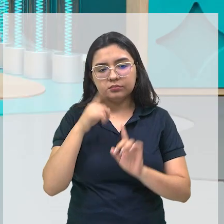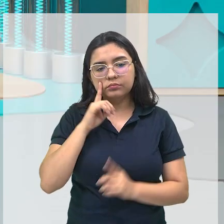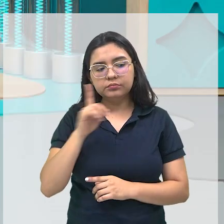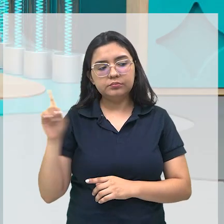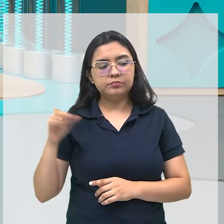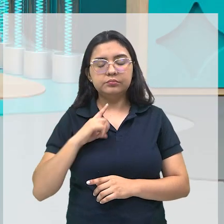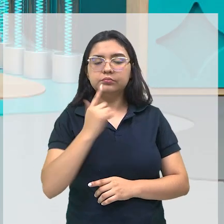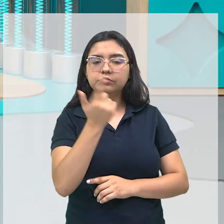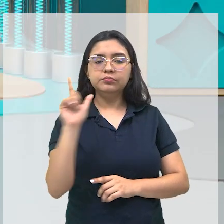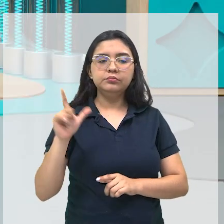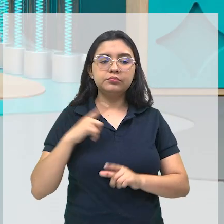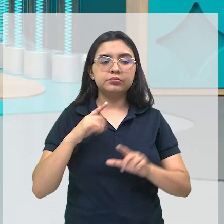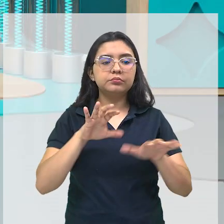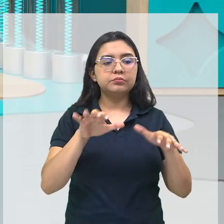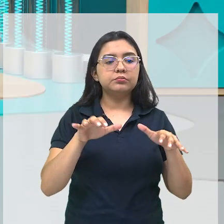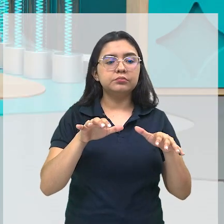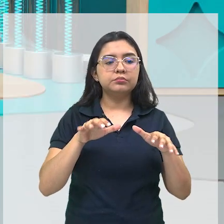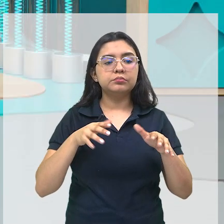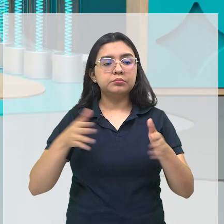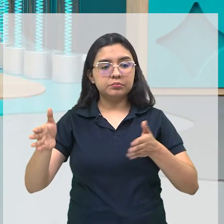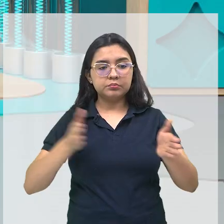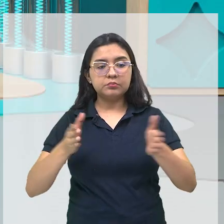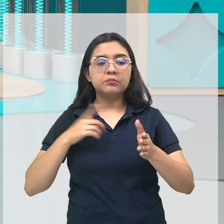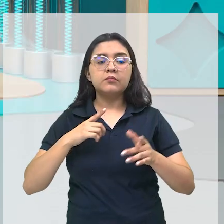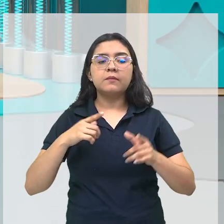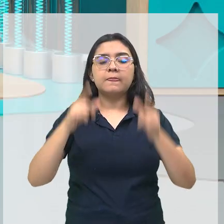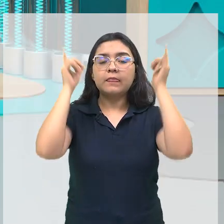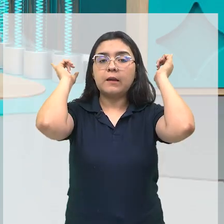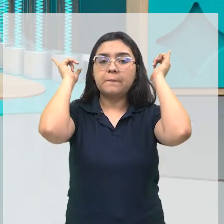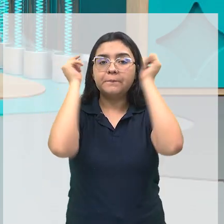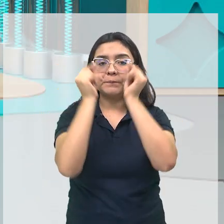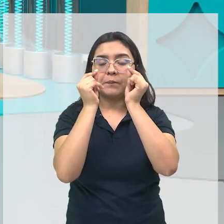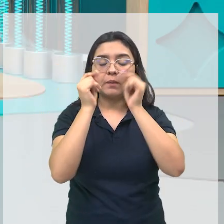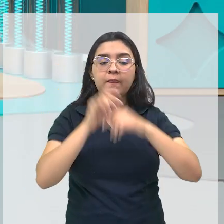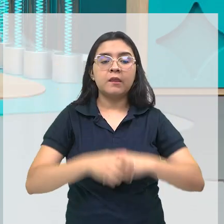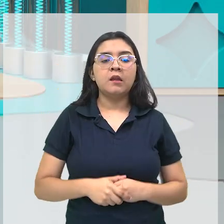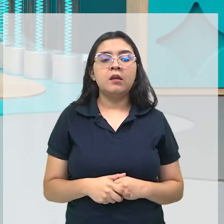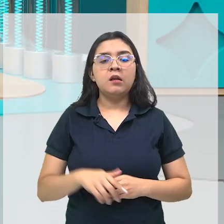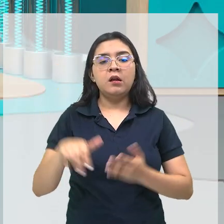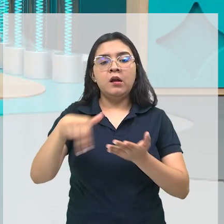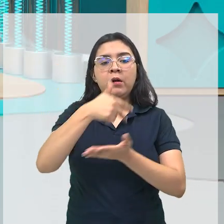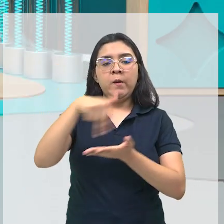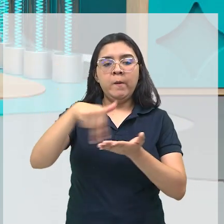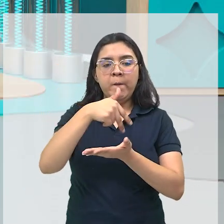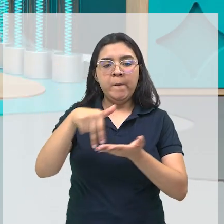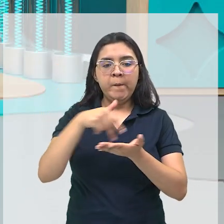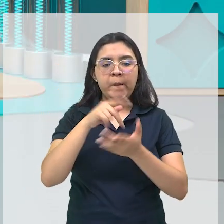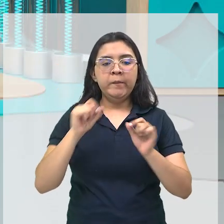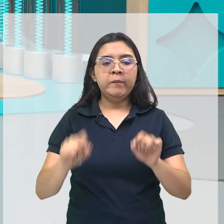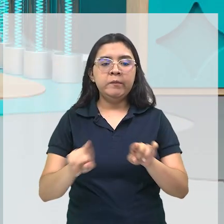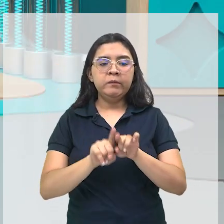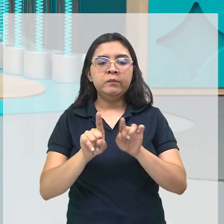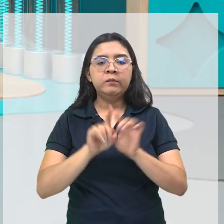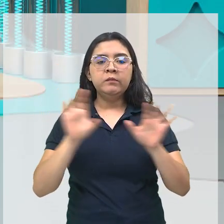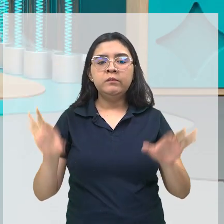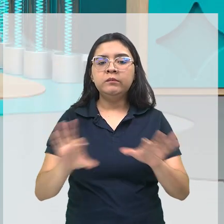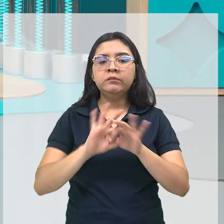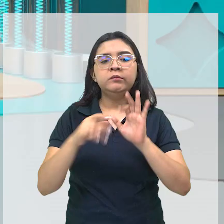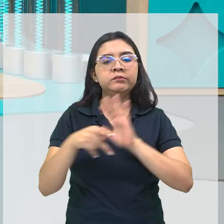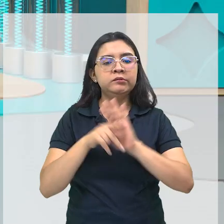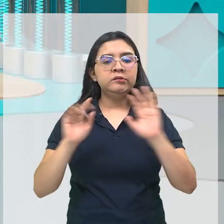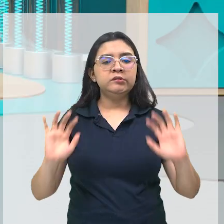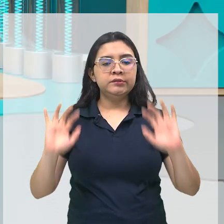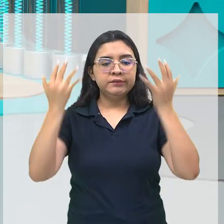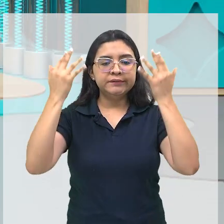Em outra civilização antiga, na Grécia, olha só, a dança ela era integral nos